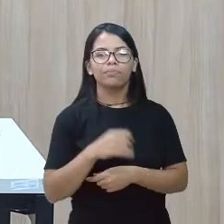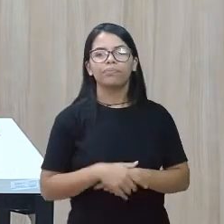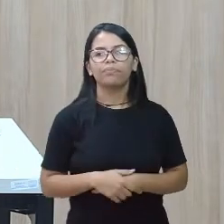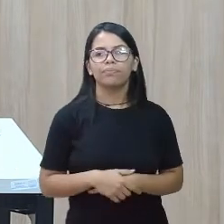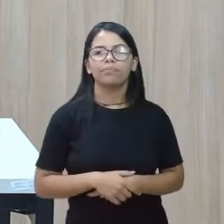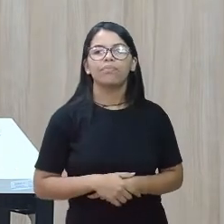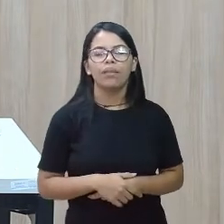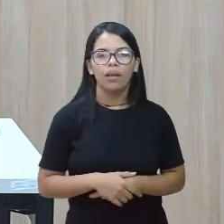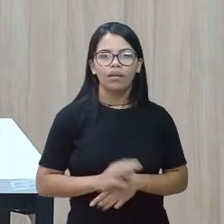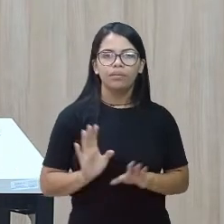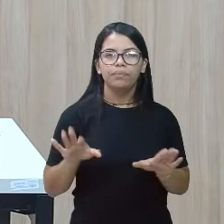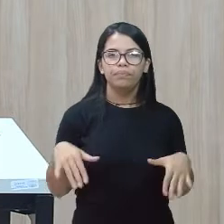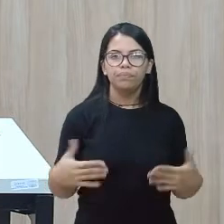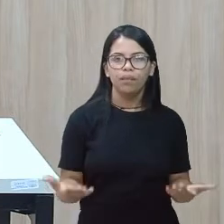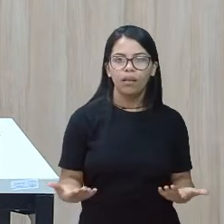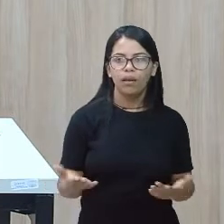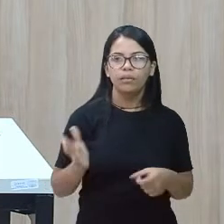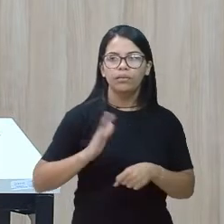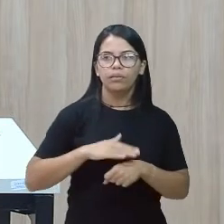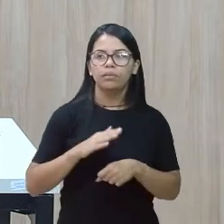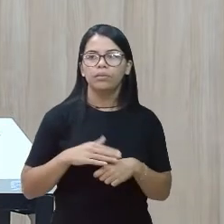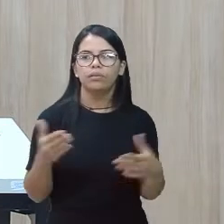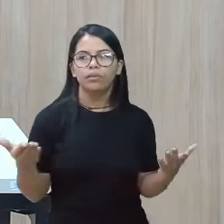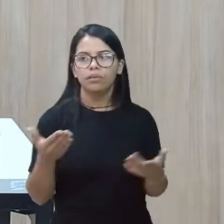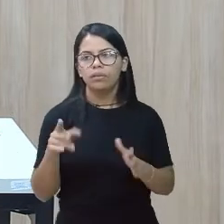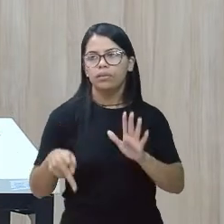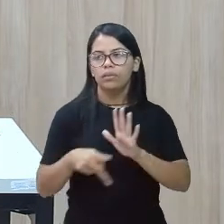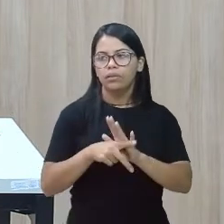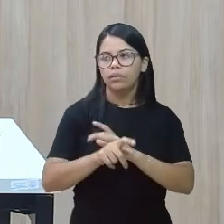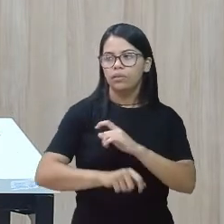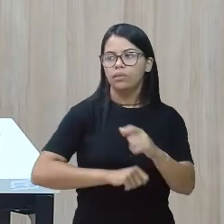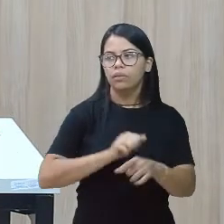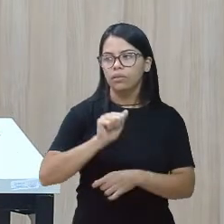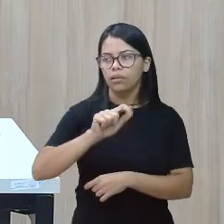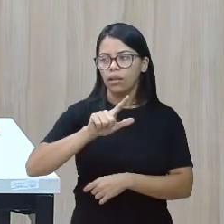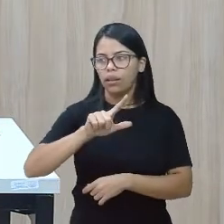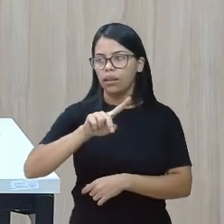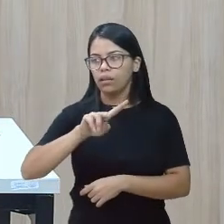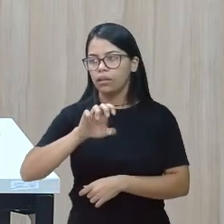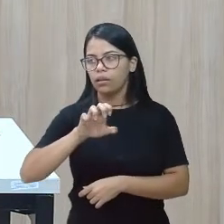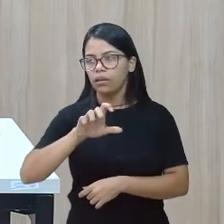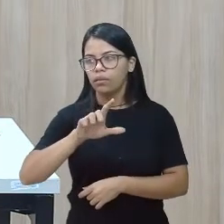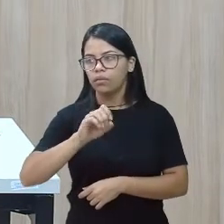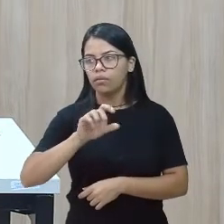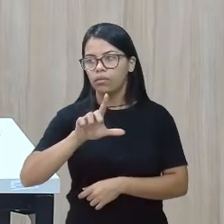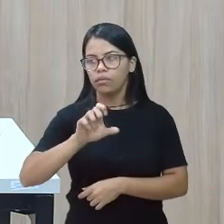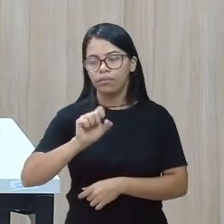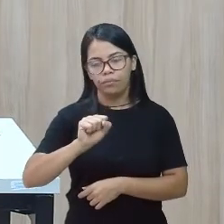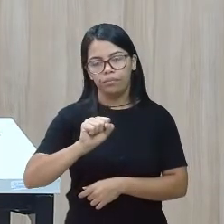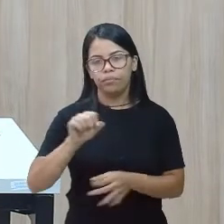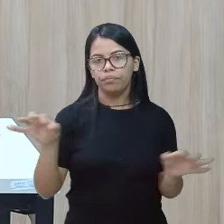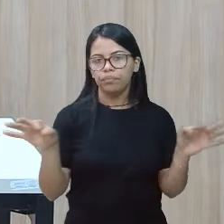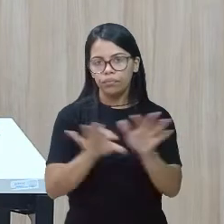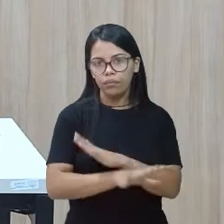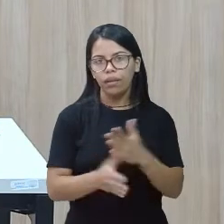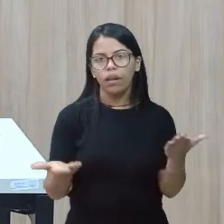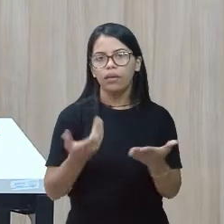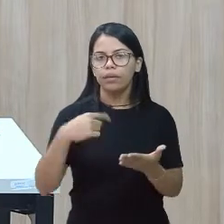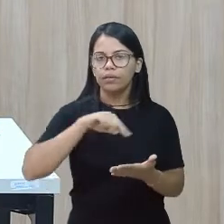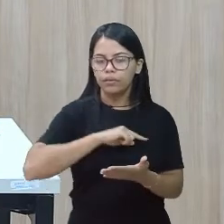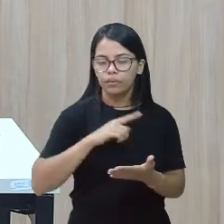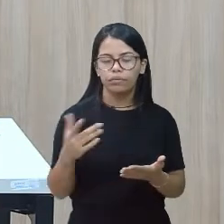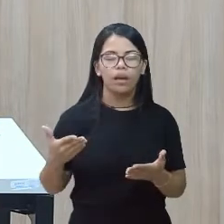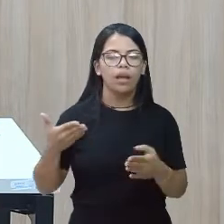nós estamos, nessa parte dos alvéolos, chegamos aí a encerrar as vias aéreas. Agora, vamos direto agora para